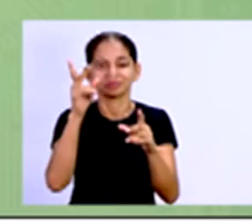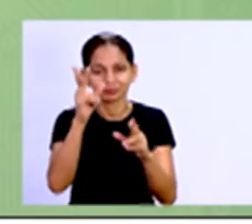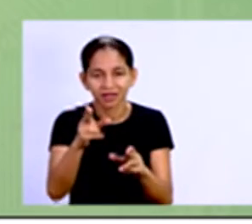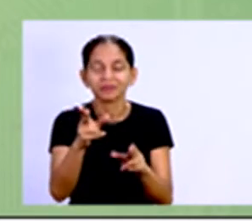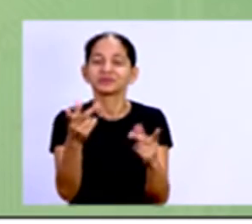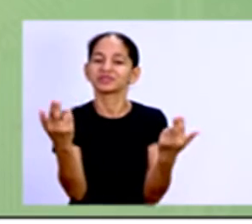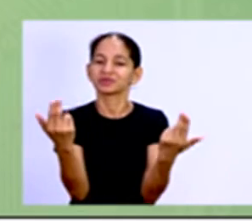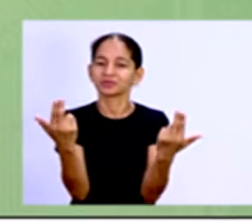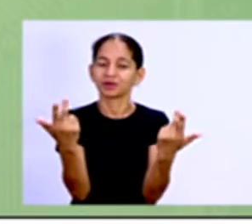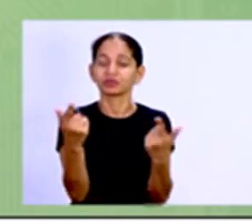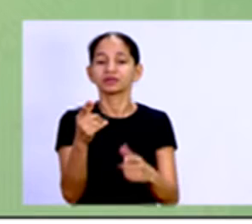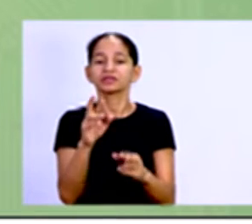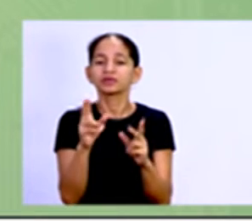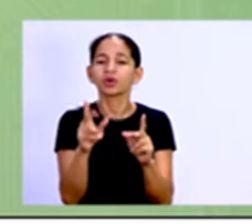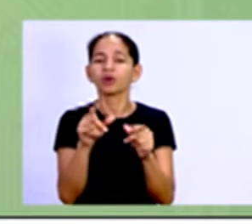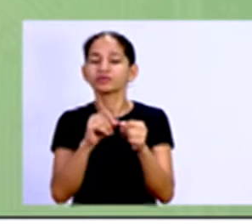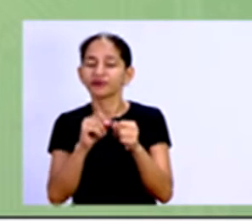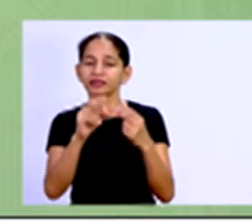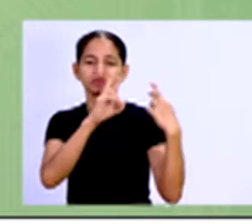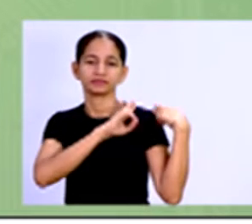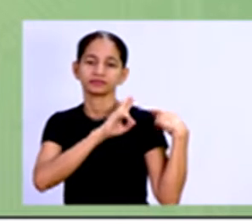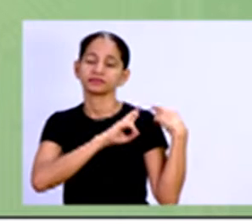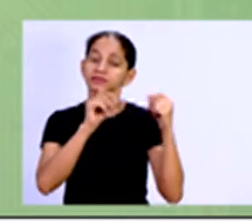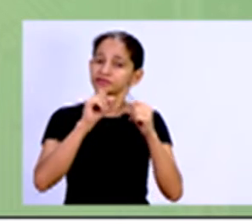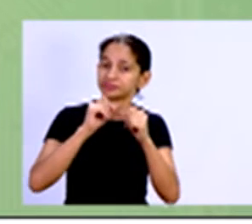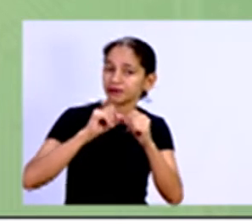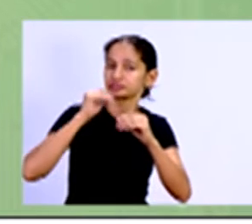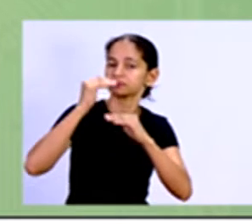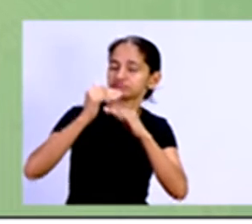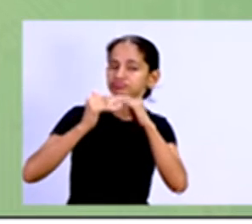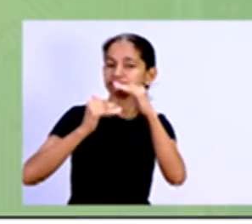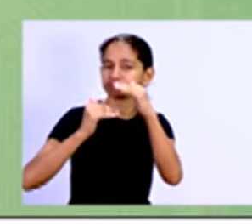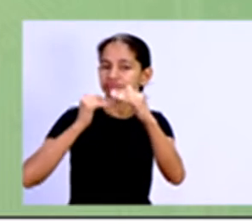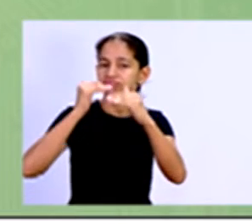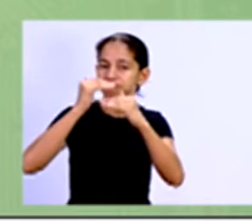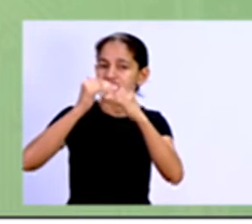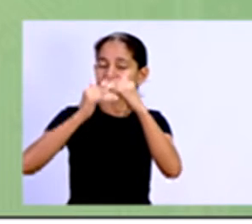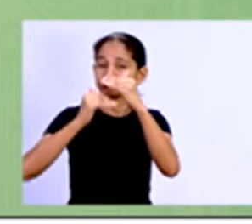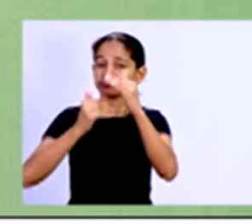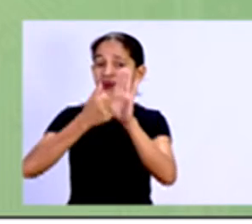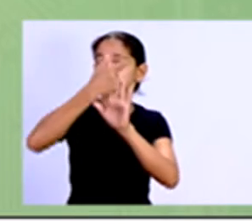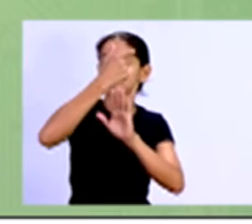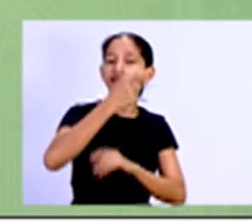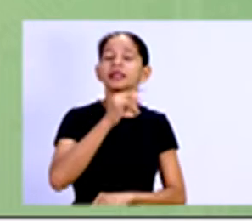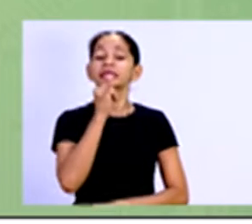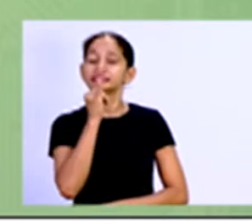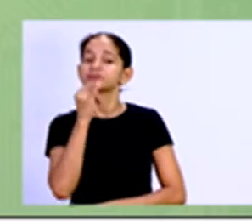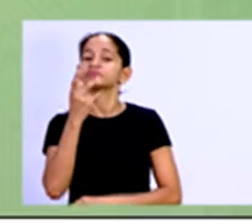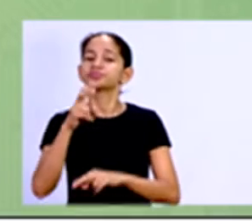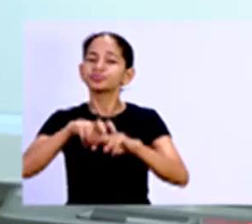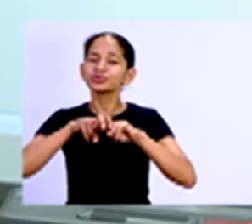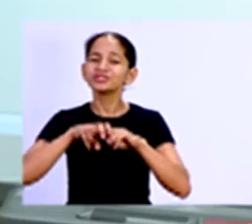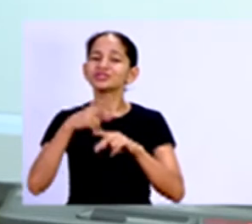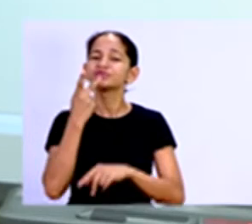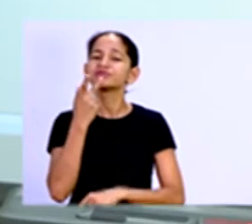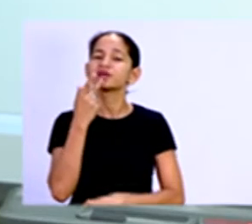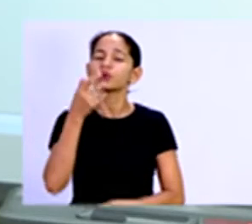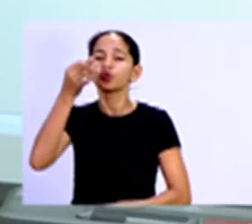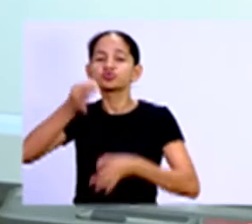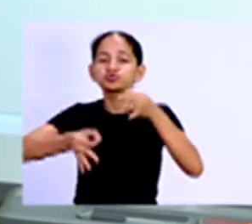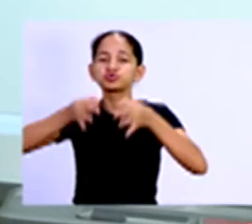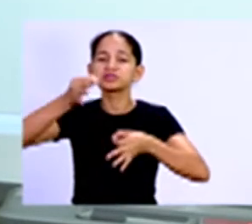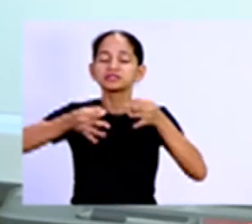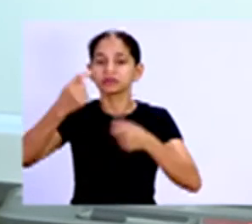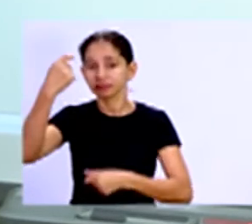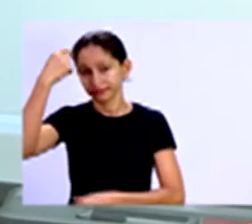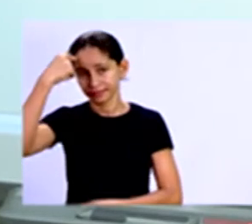tem, conforme o papel que a gente vai desempenhar, nós vamos ter padrões. Por isso, quando eu falei do papel de juiz, você